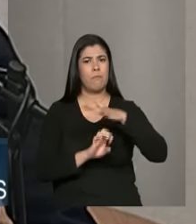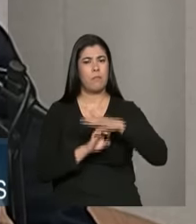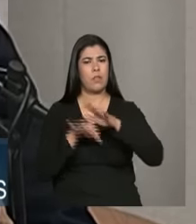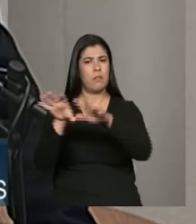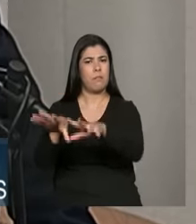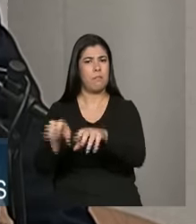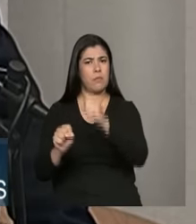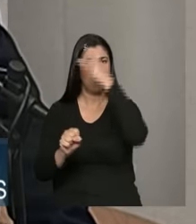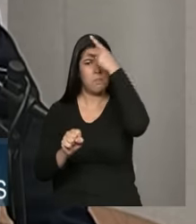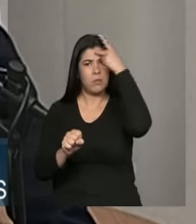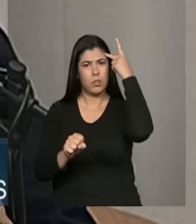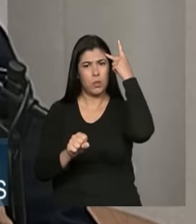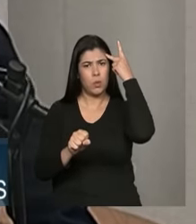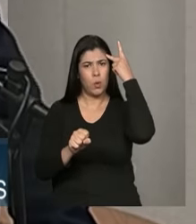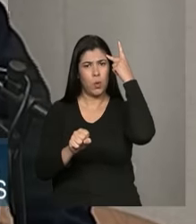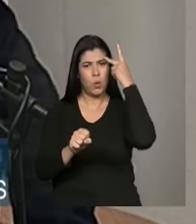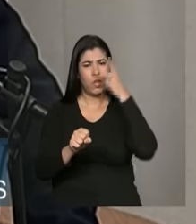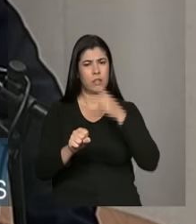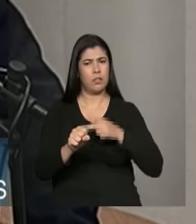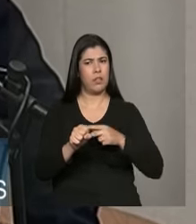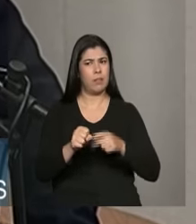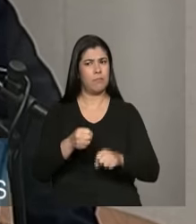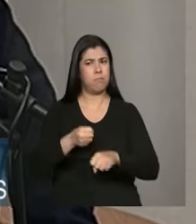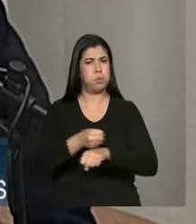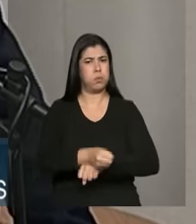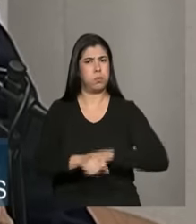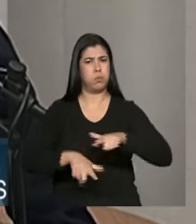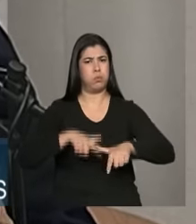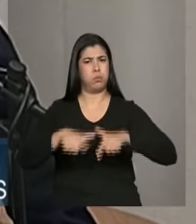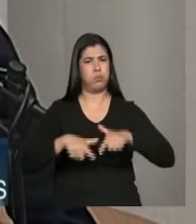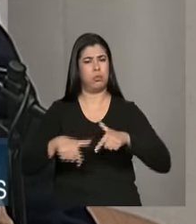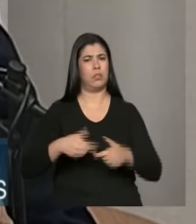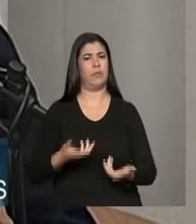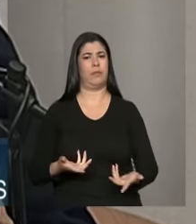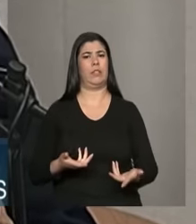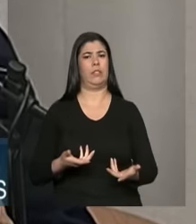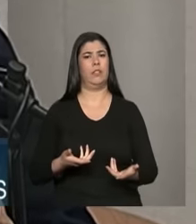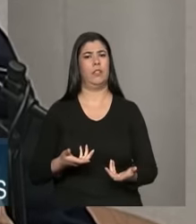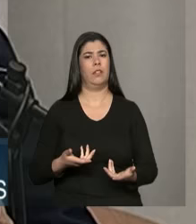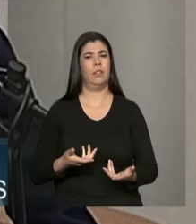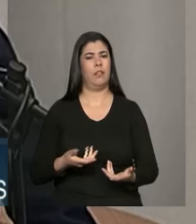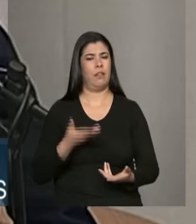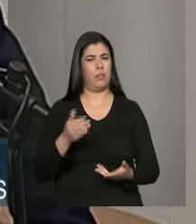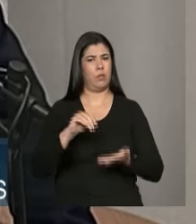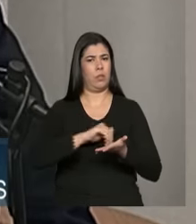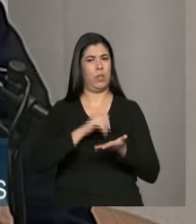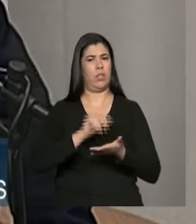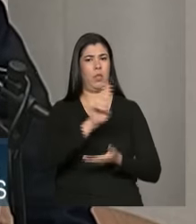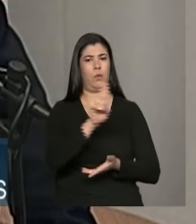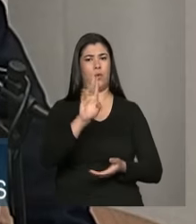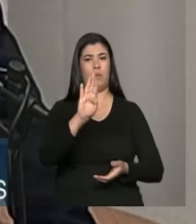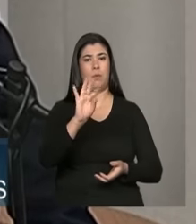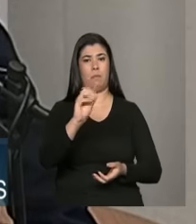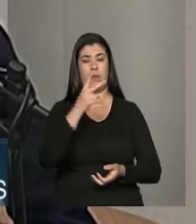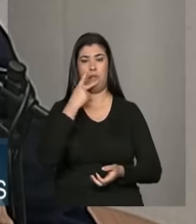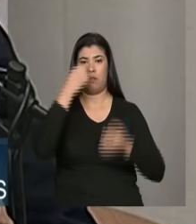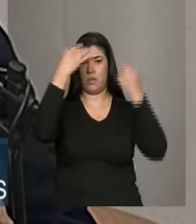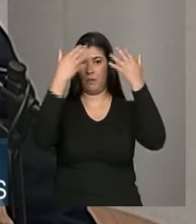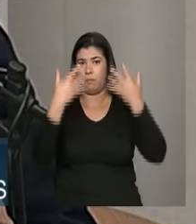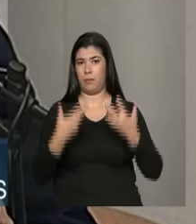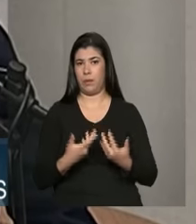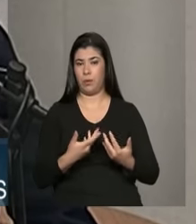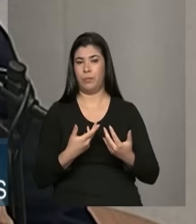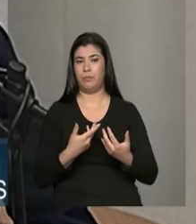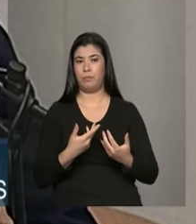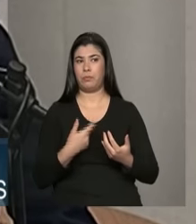importante reparar os direitos dessas pessoas como o Beto dizia através do do quando são resgatadas as pessoas